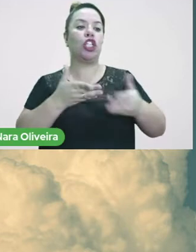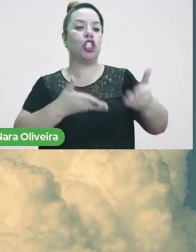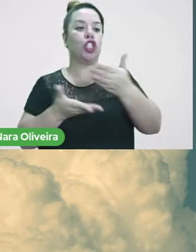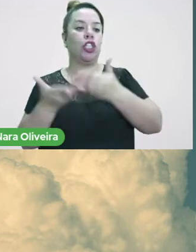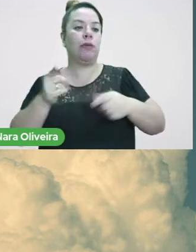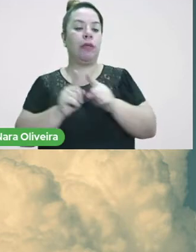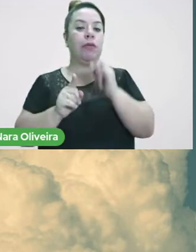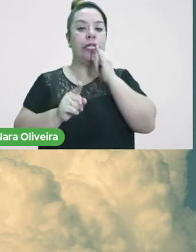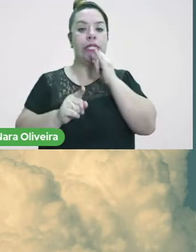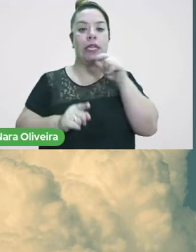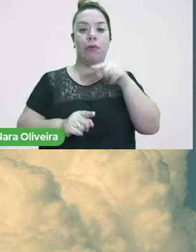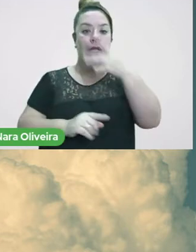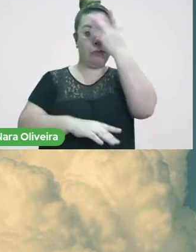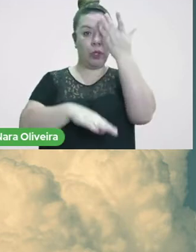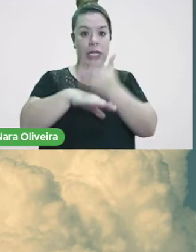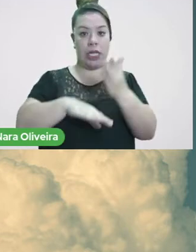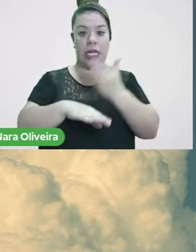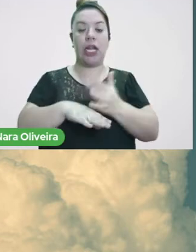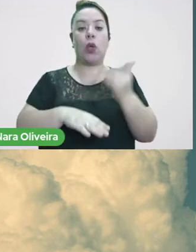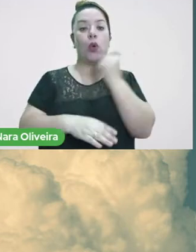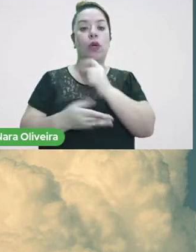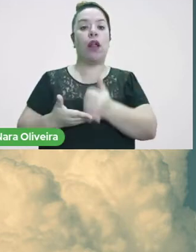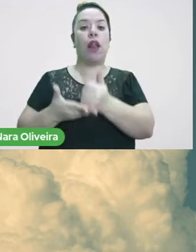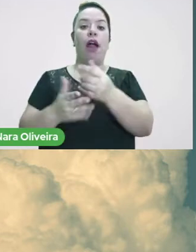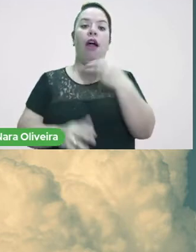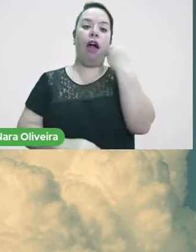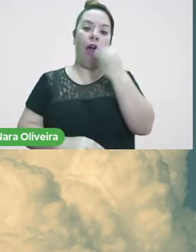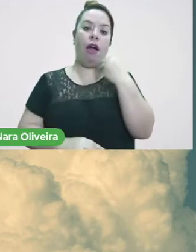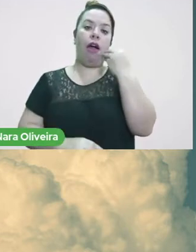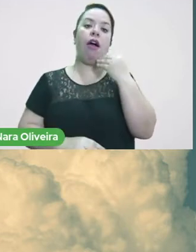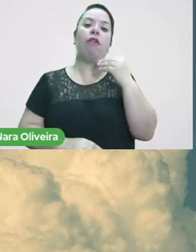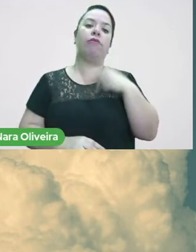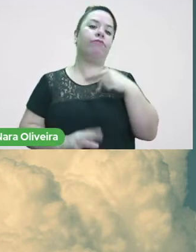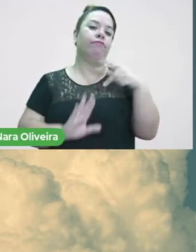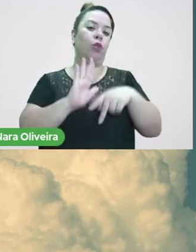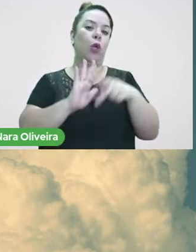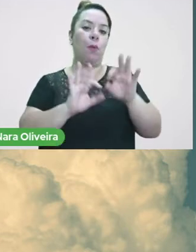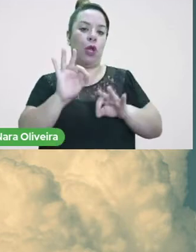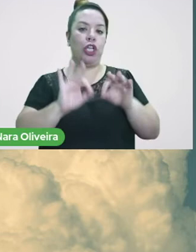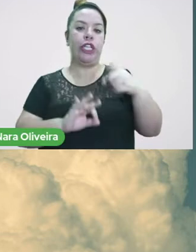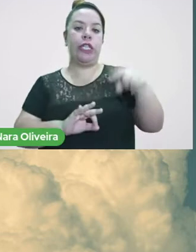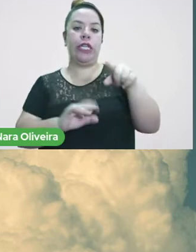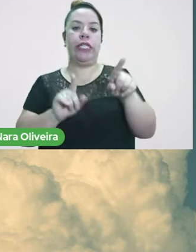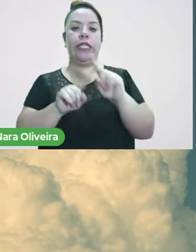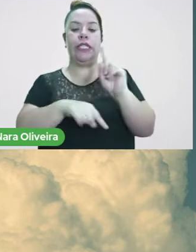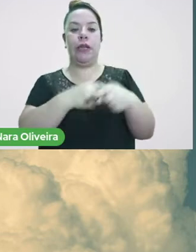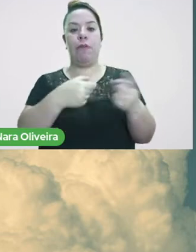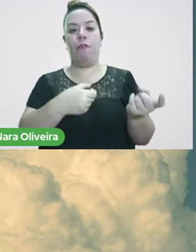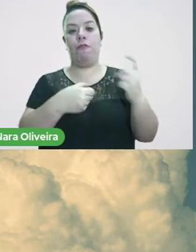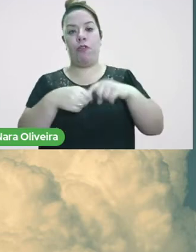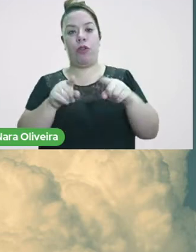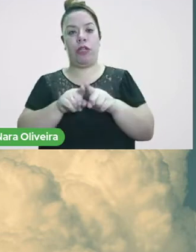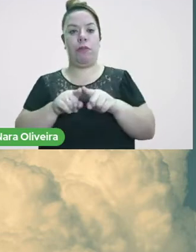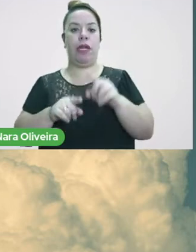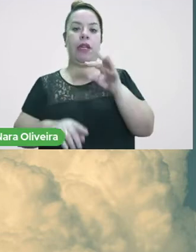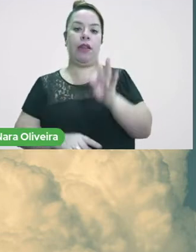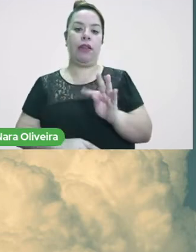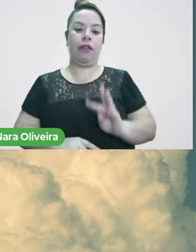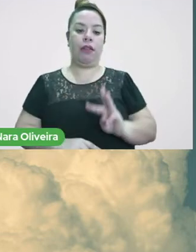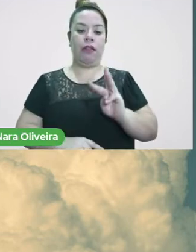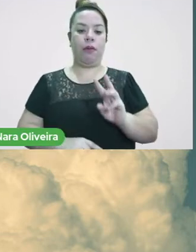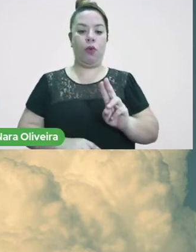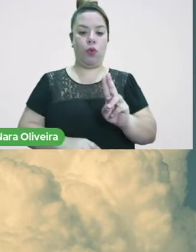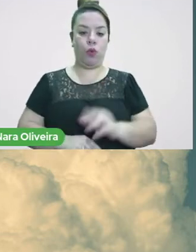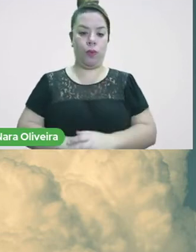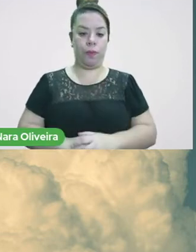essa experiência para os projetos, né, quando eles voltam da TWU. Tá.